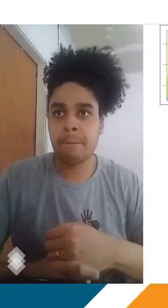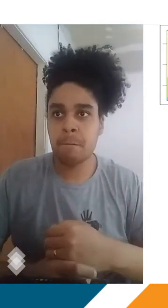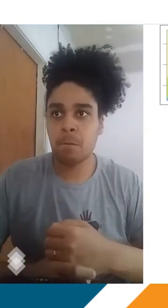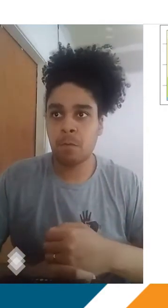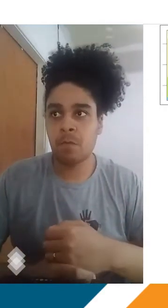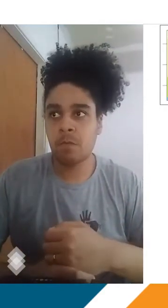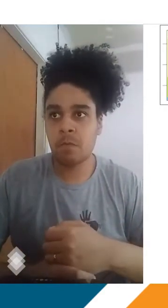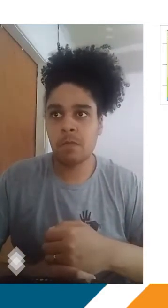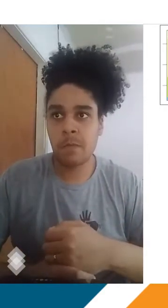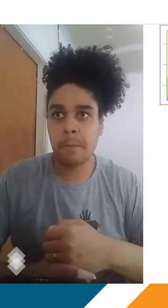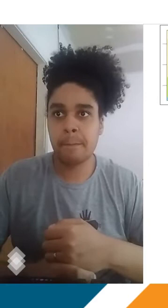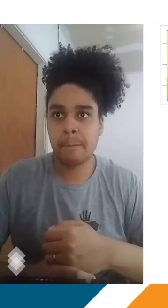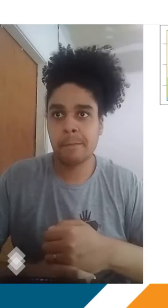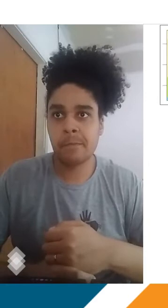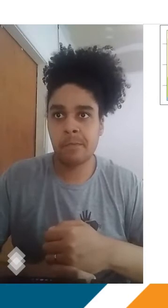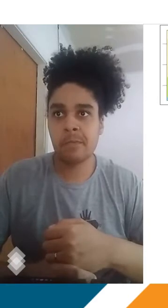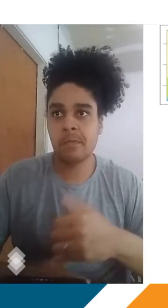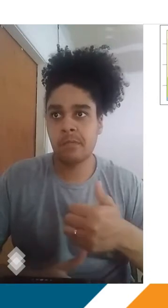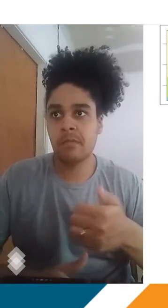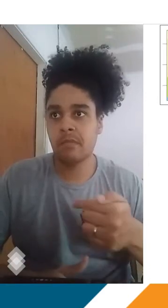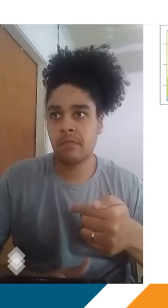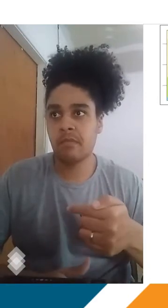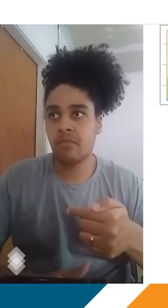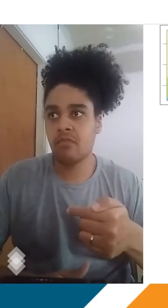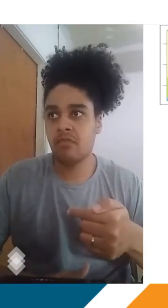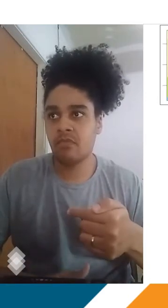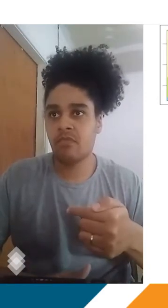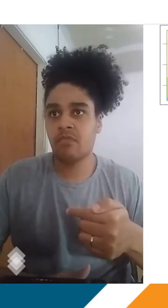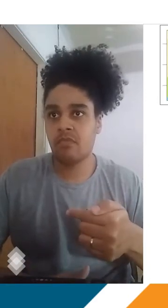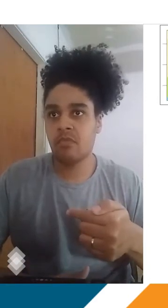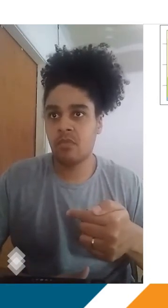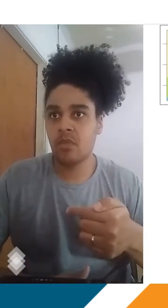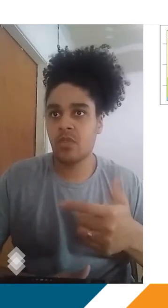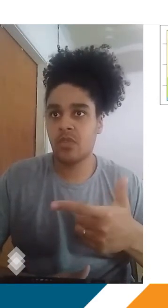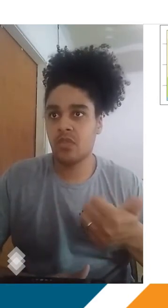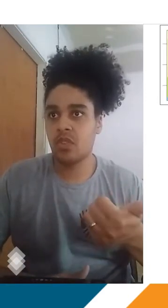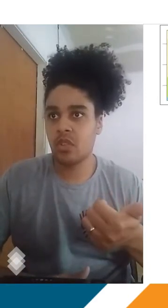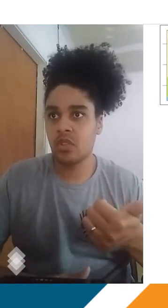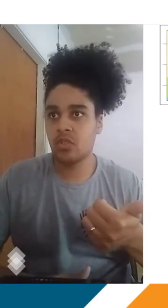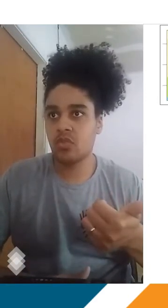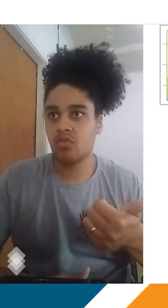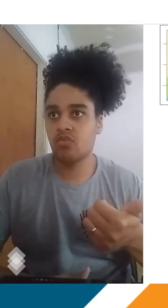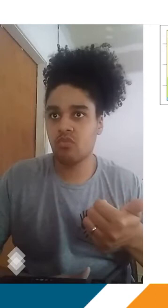Rio de Janeiro, homenageando o rei de Portugal da época, Dom Sebastião.